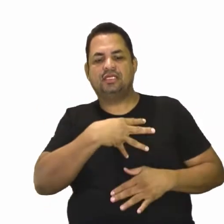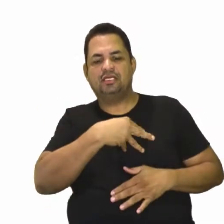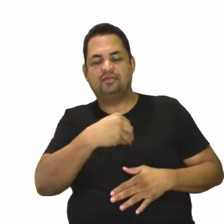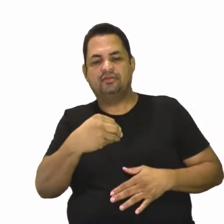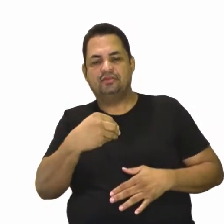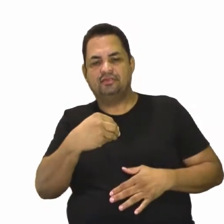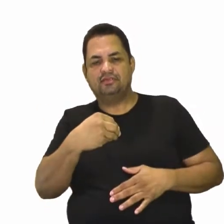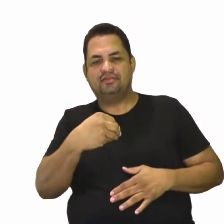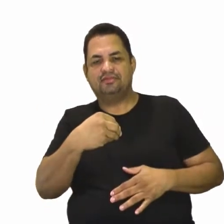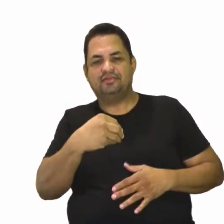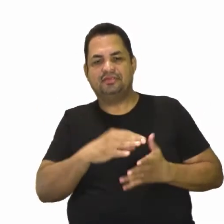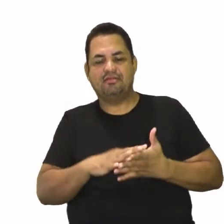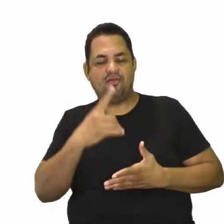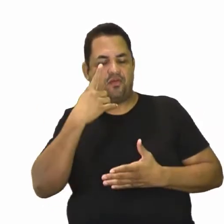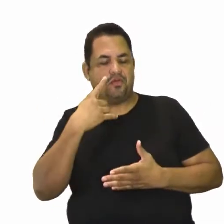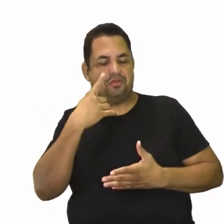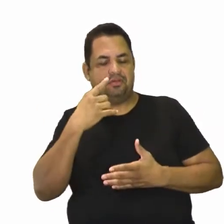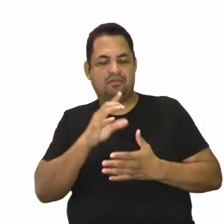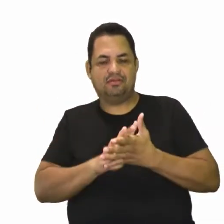chorava e a mãe não via.